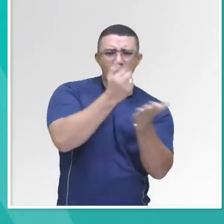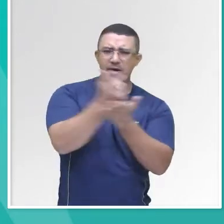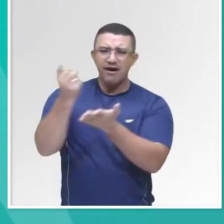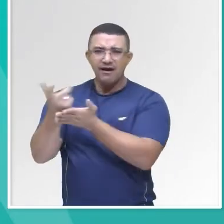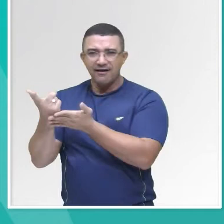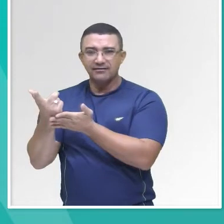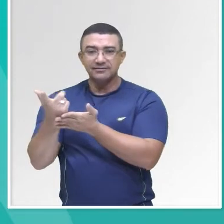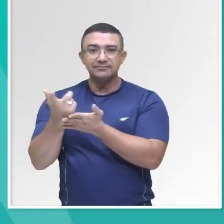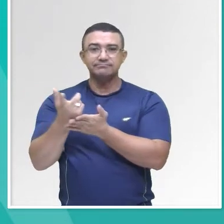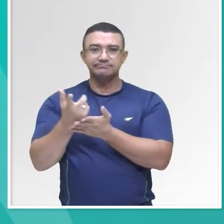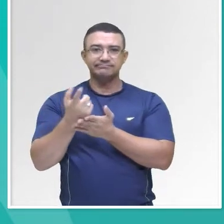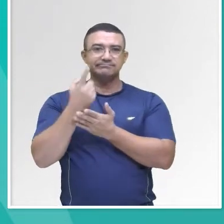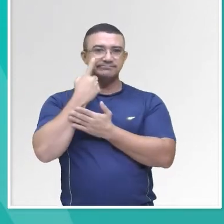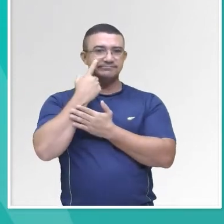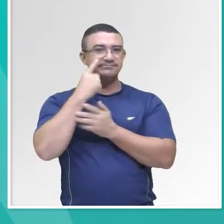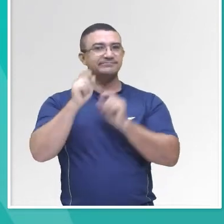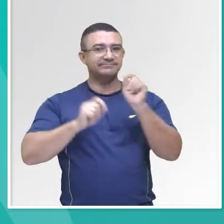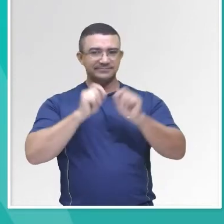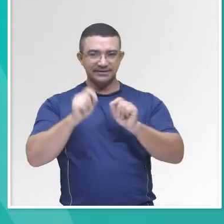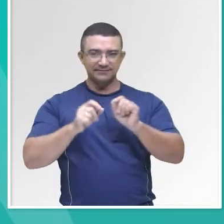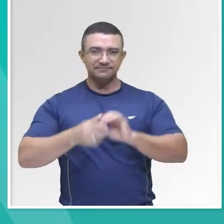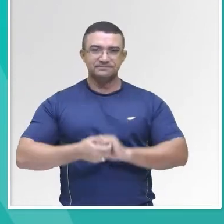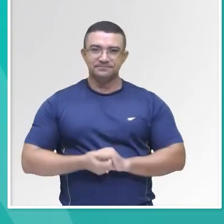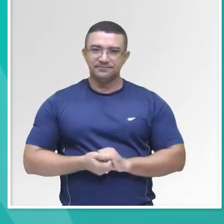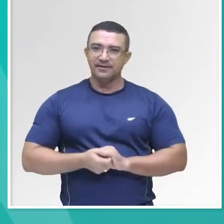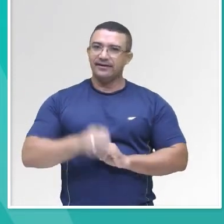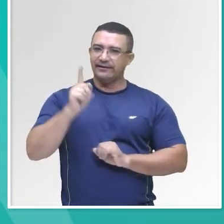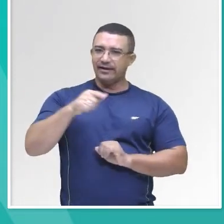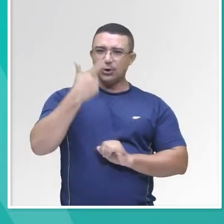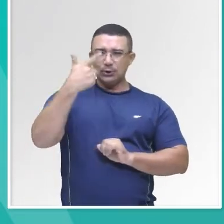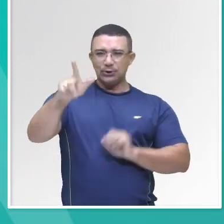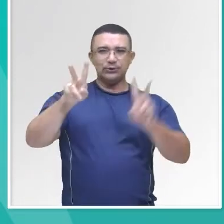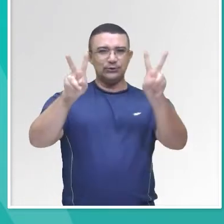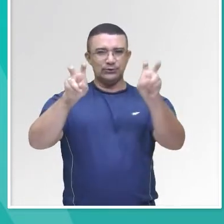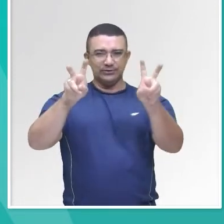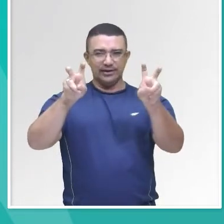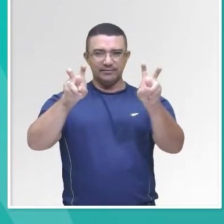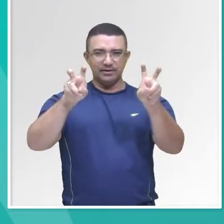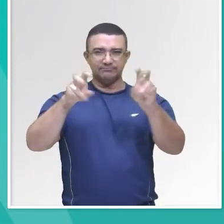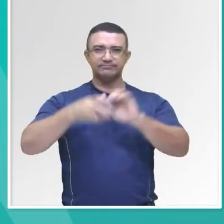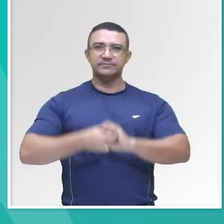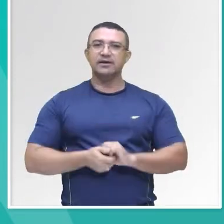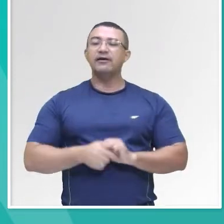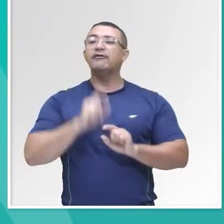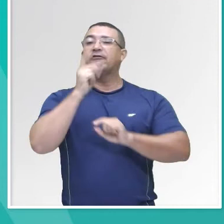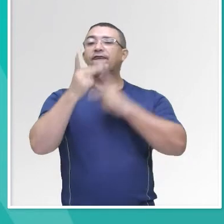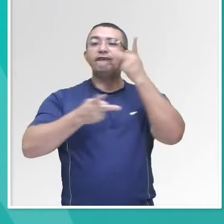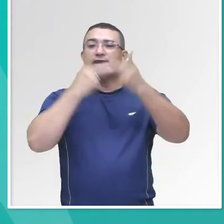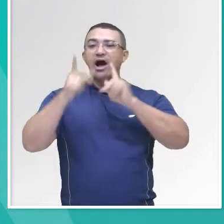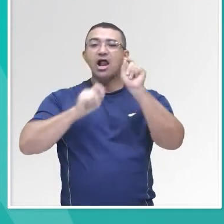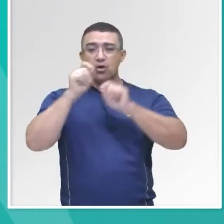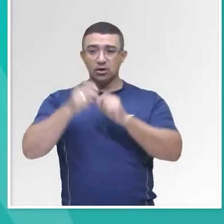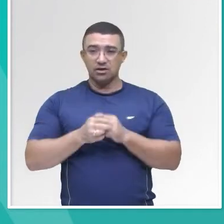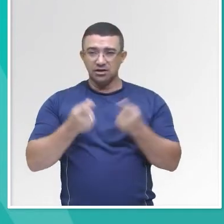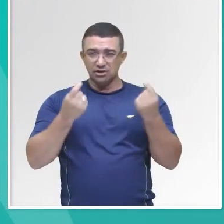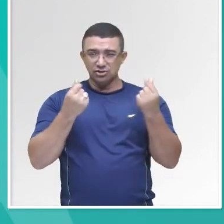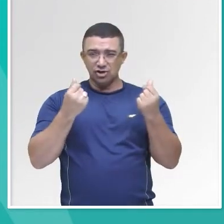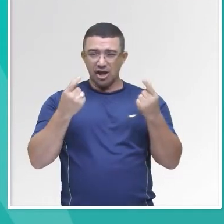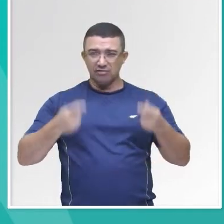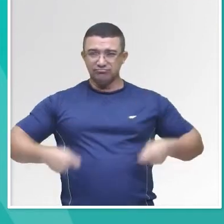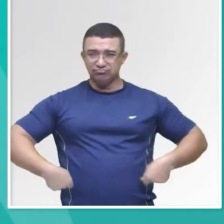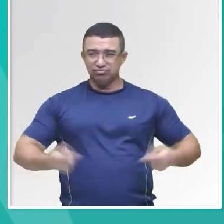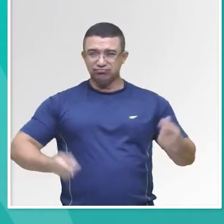observar que aqui traz um outro questionamento, outro tema, tá certo? Que fala de quê? Do consumismo